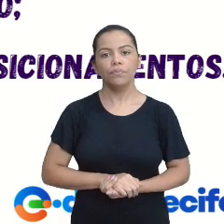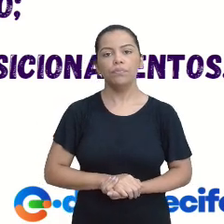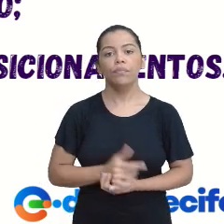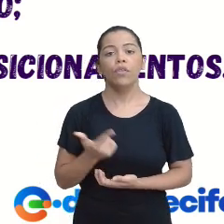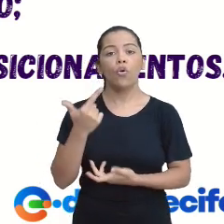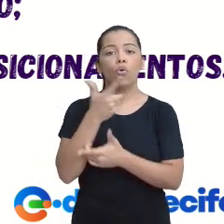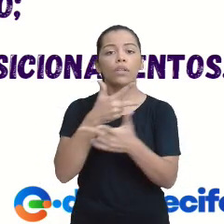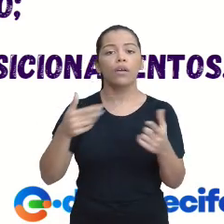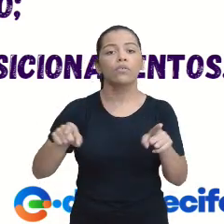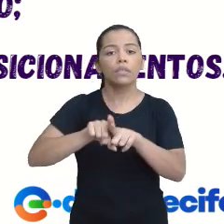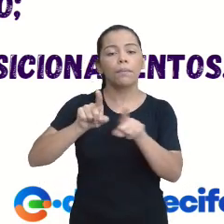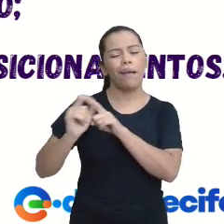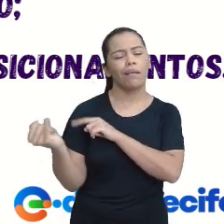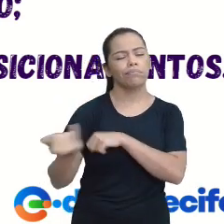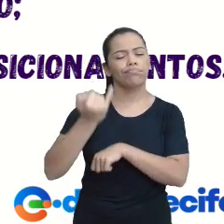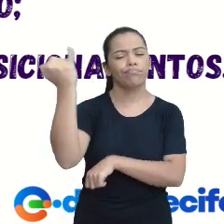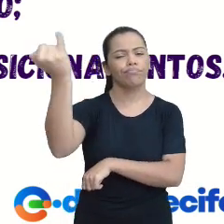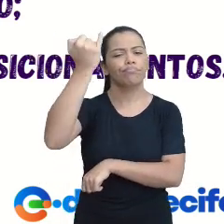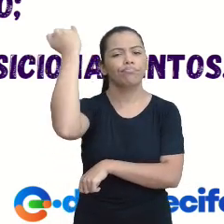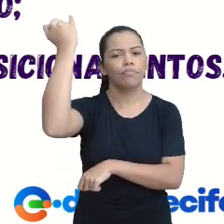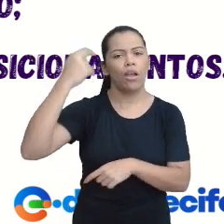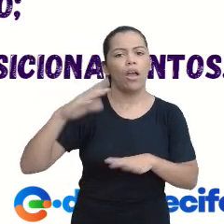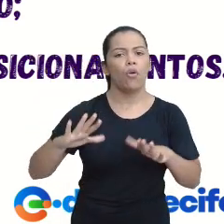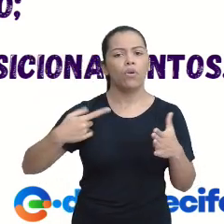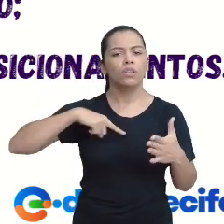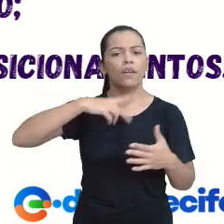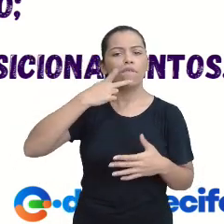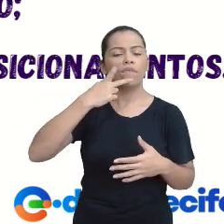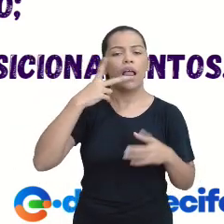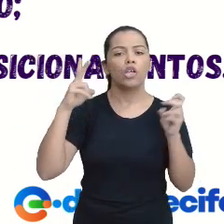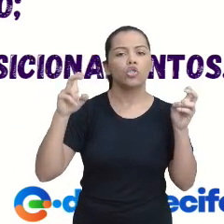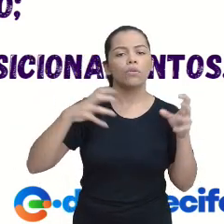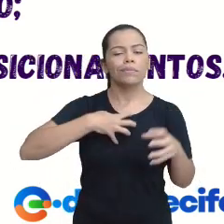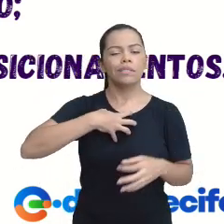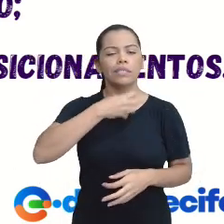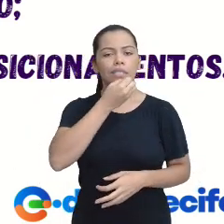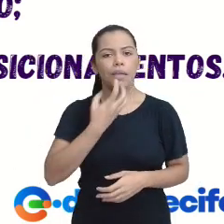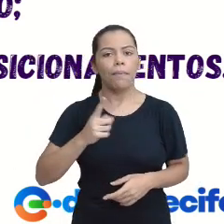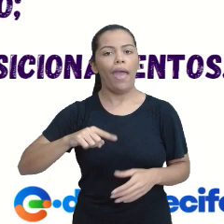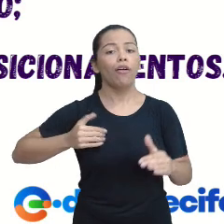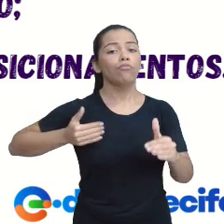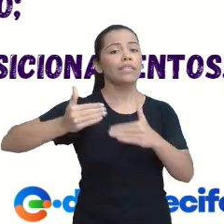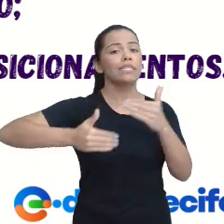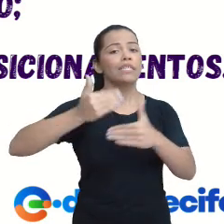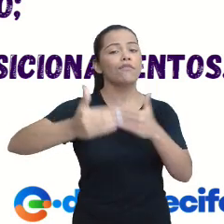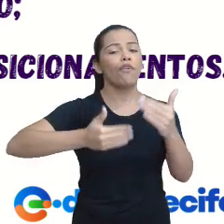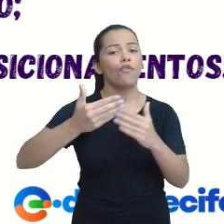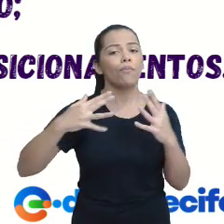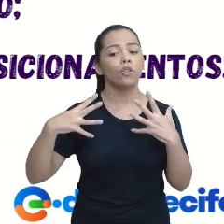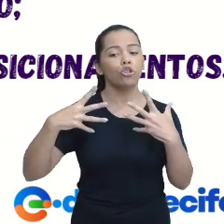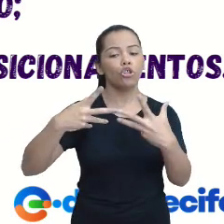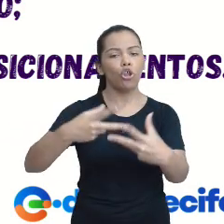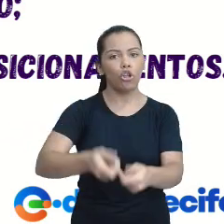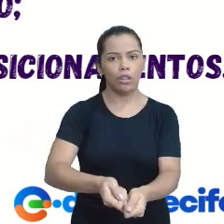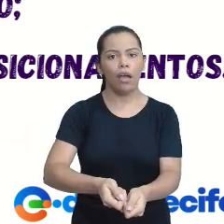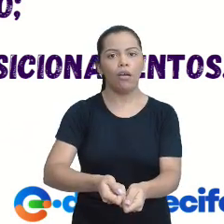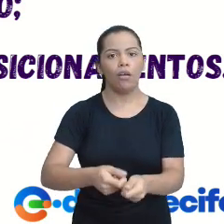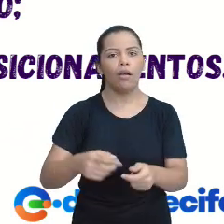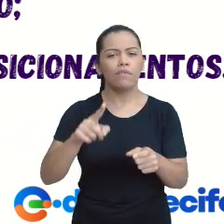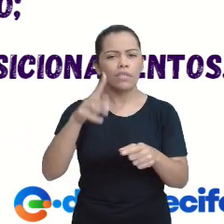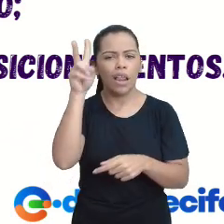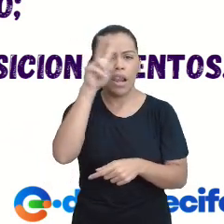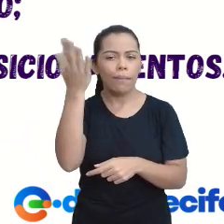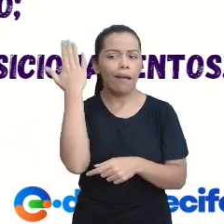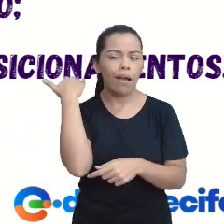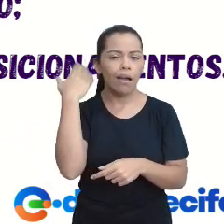Outra coisa que é importante, quando a gente fala de bem-estar, é o desenvolvimento integral. Lembram que lá